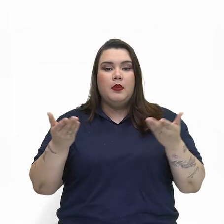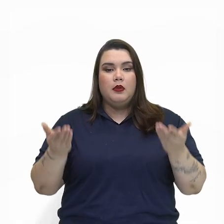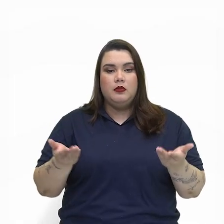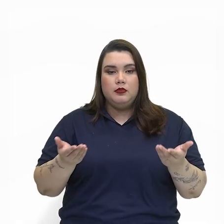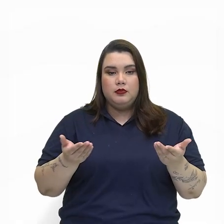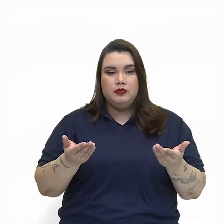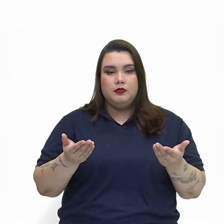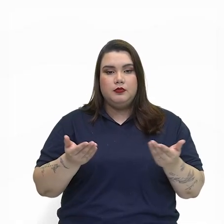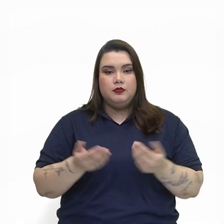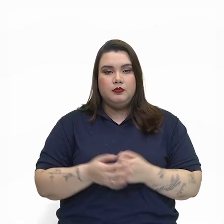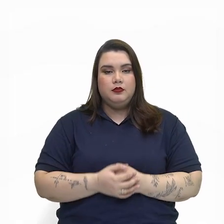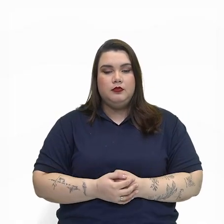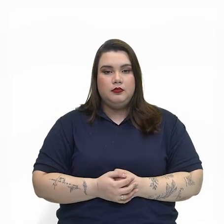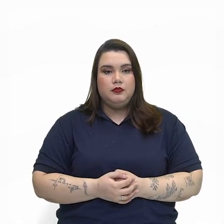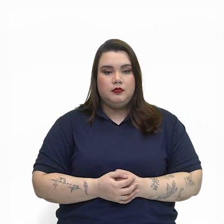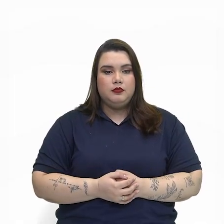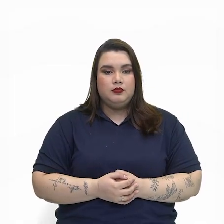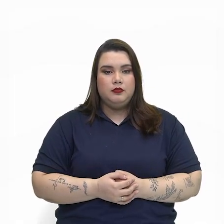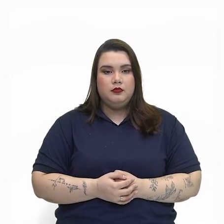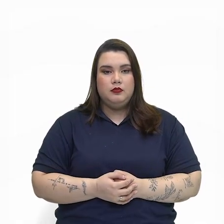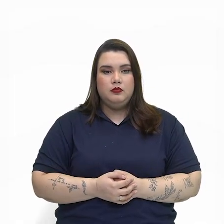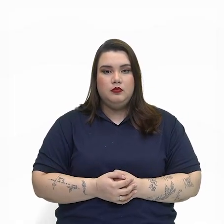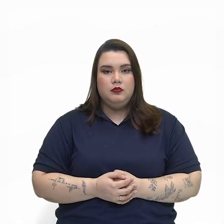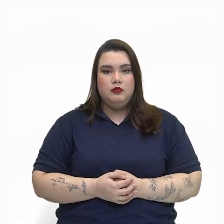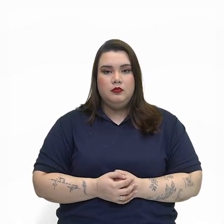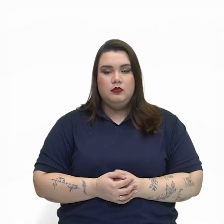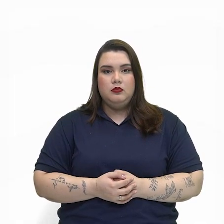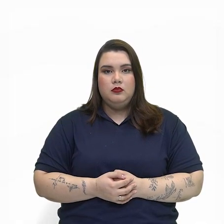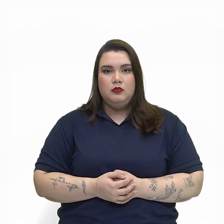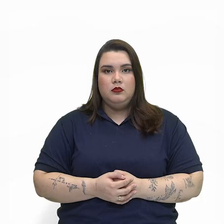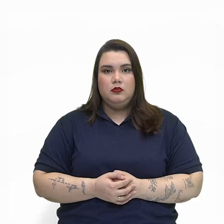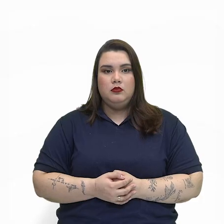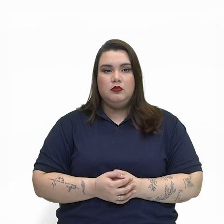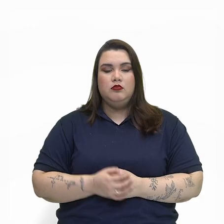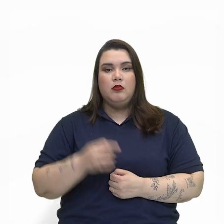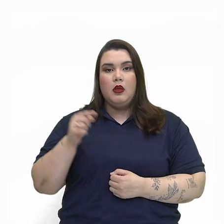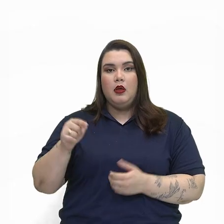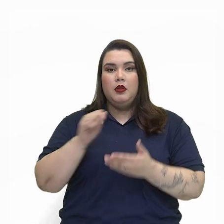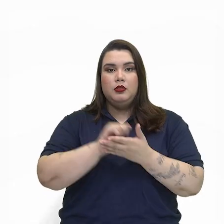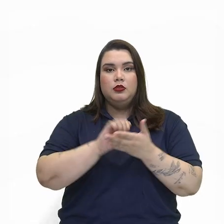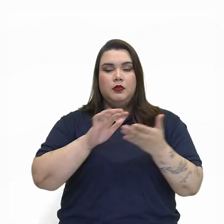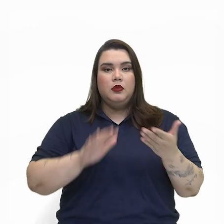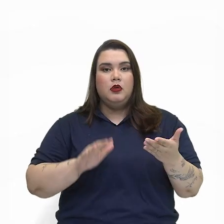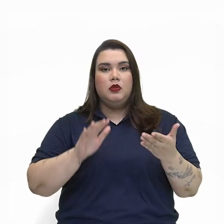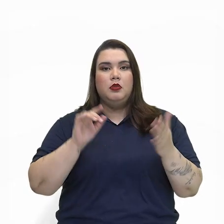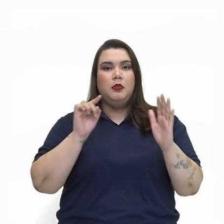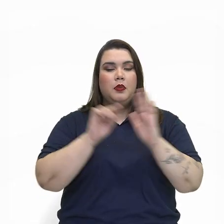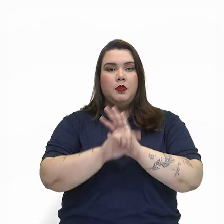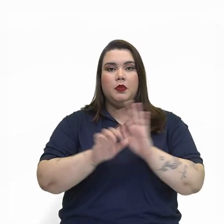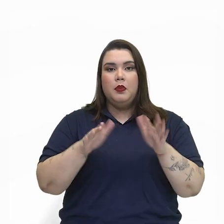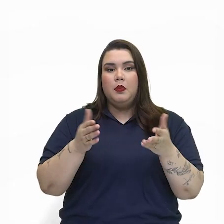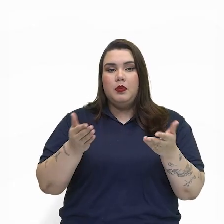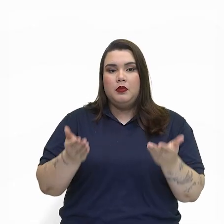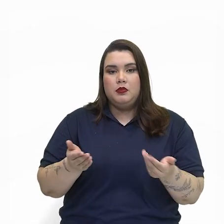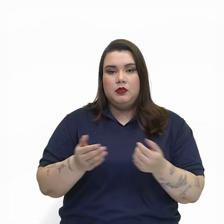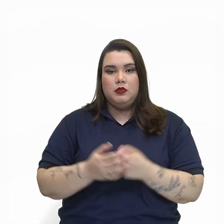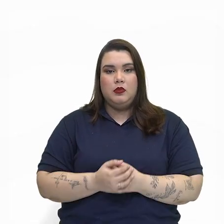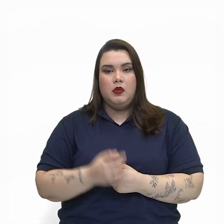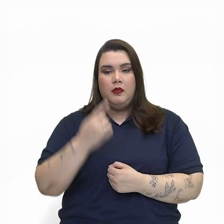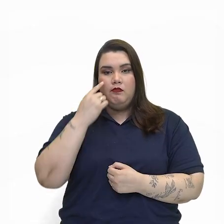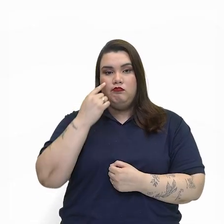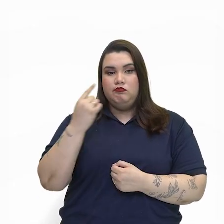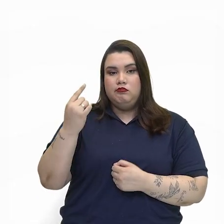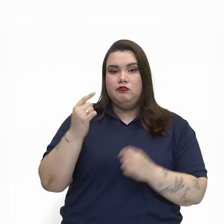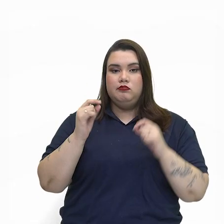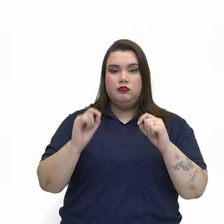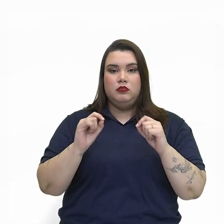que faz... O que o nosso exemplo está pedindo? Considerando que a única força atuante no